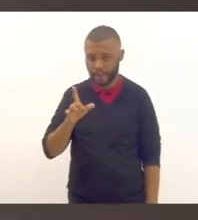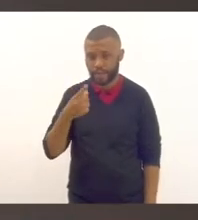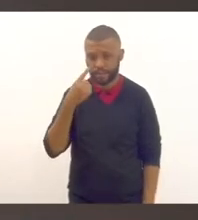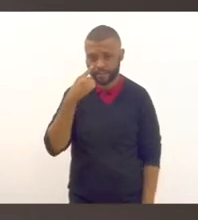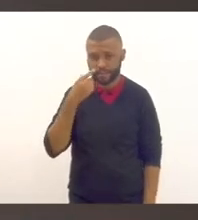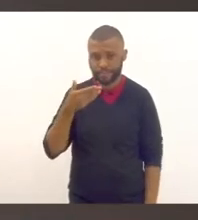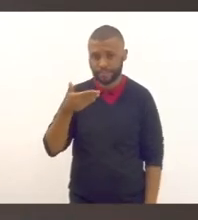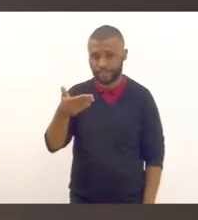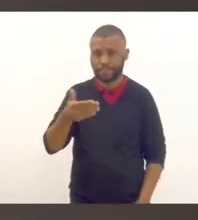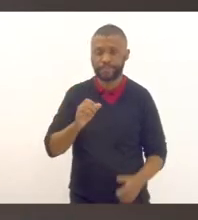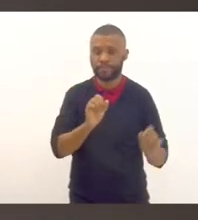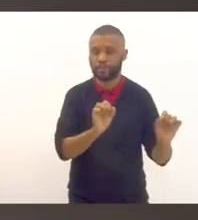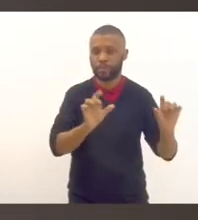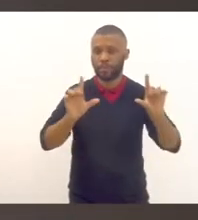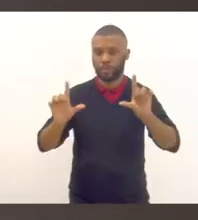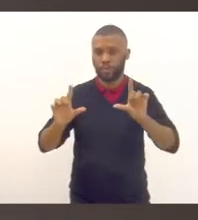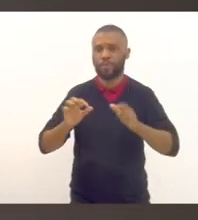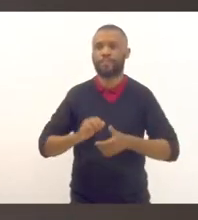Vamos lá.